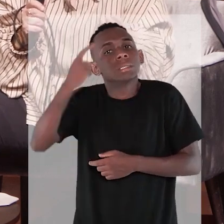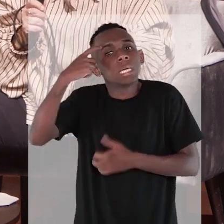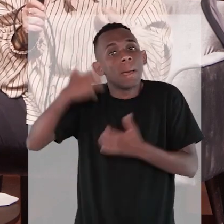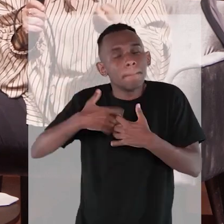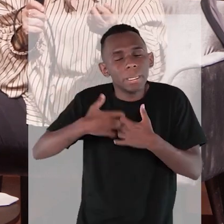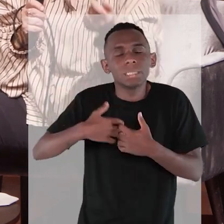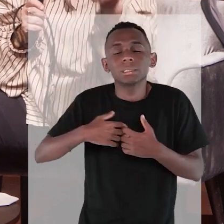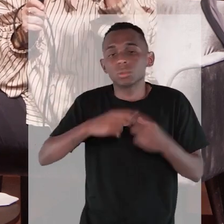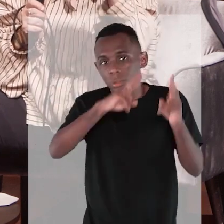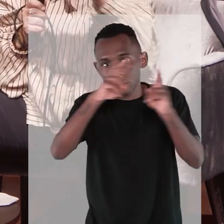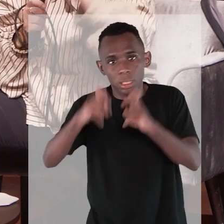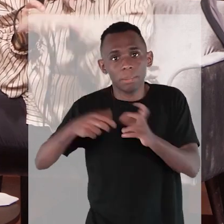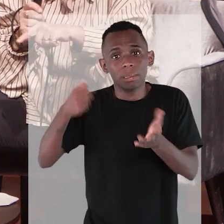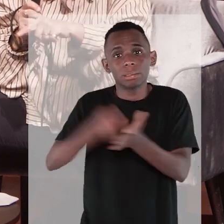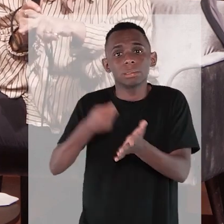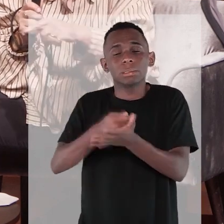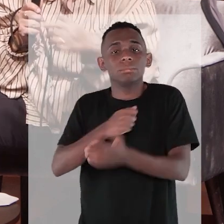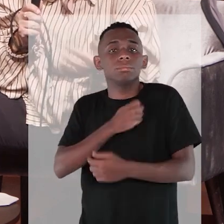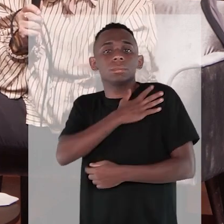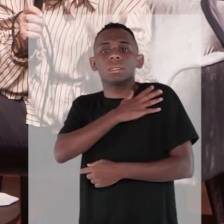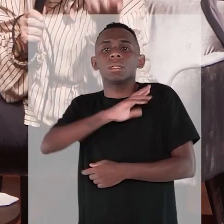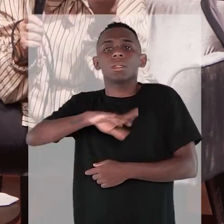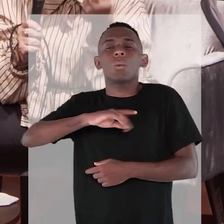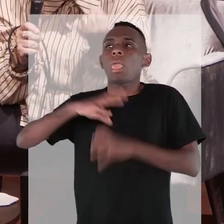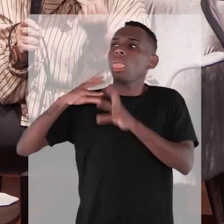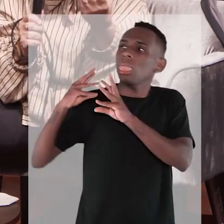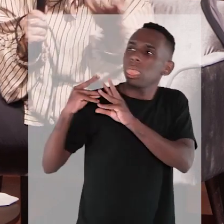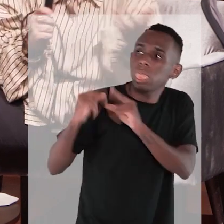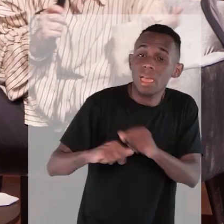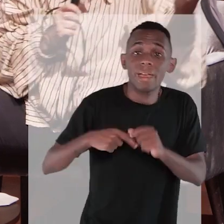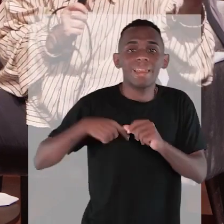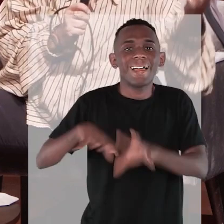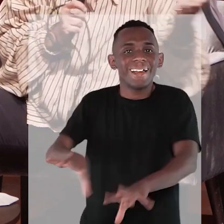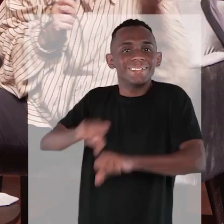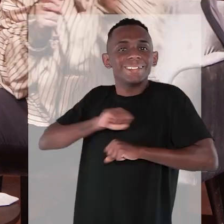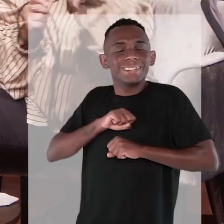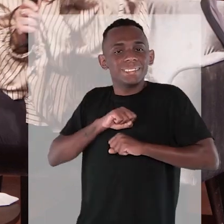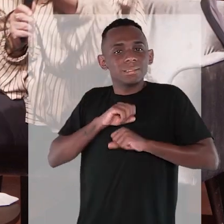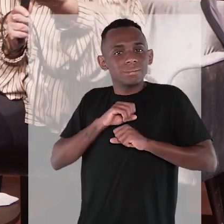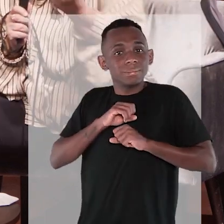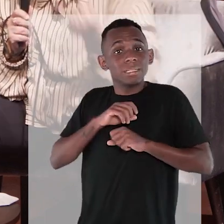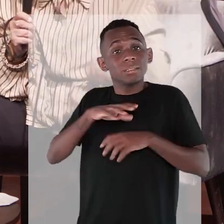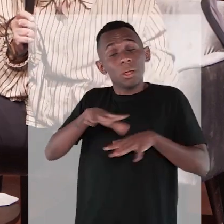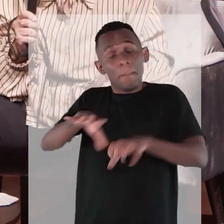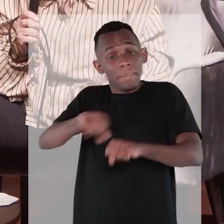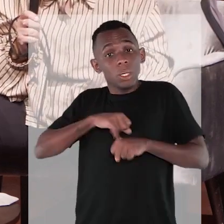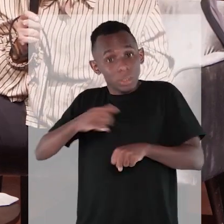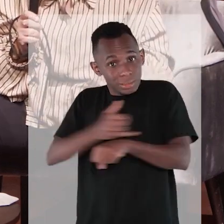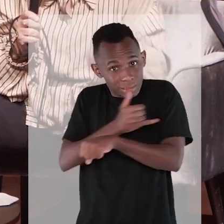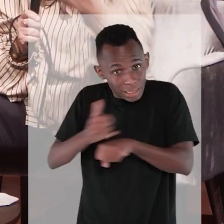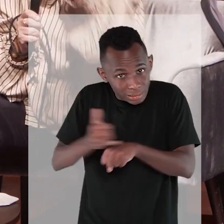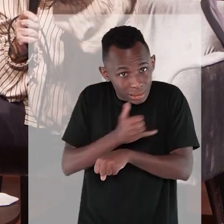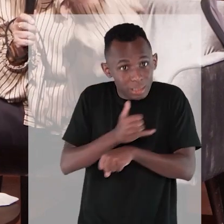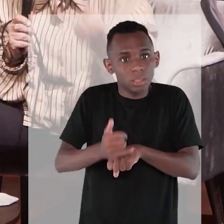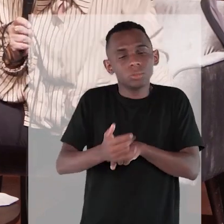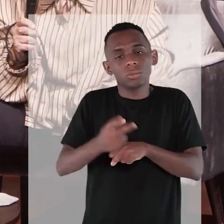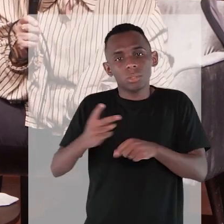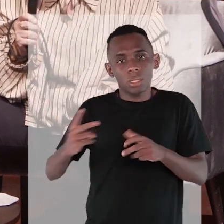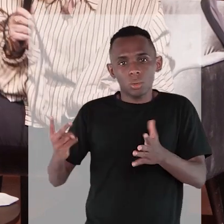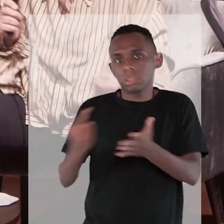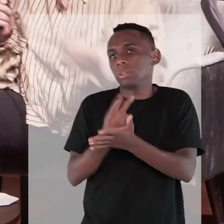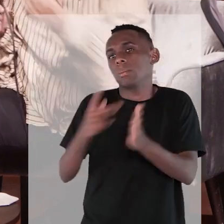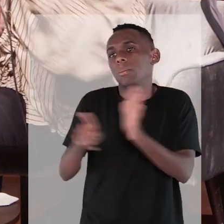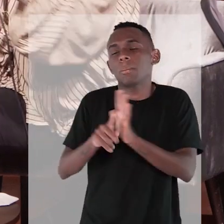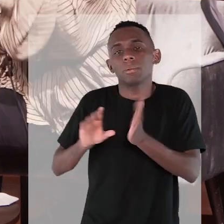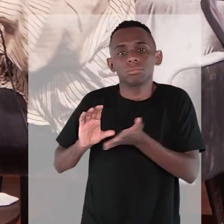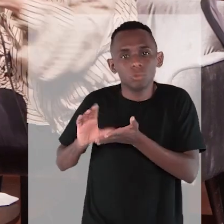ditadura militar, ela não fez essa destruição, ela se apropriou. Então, ela pegou o mecanismo do recurso